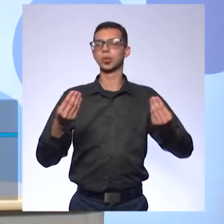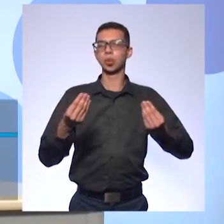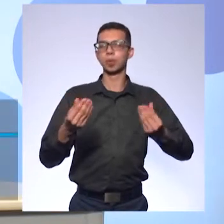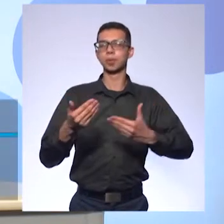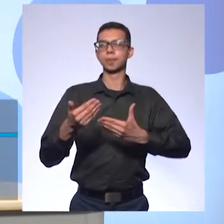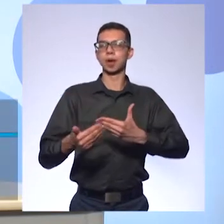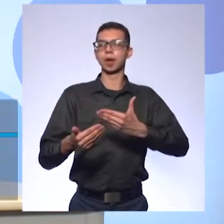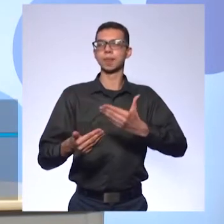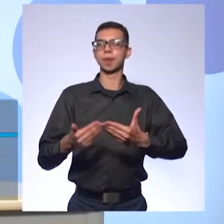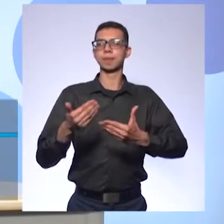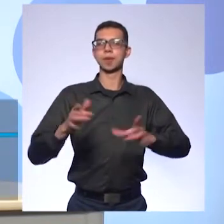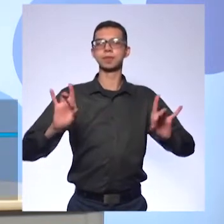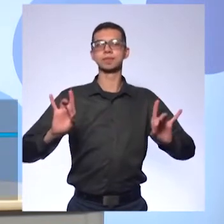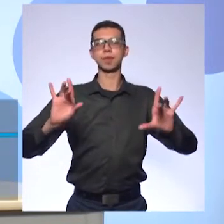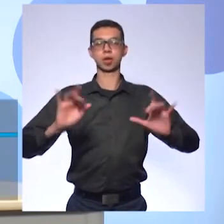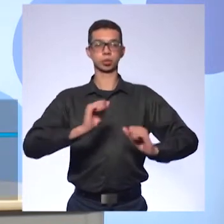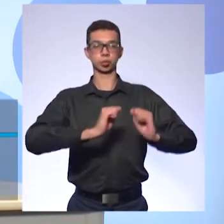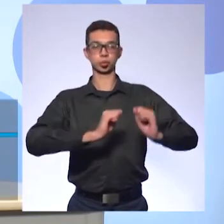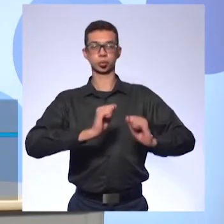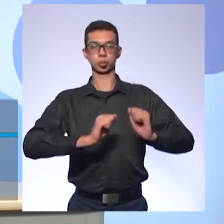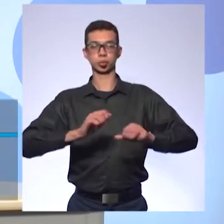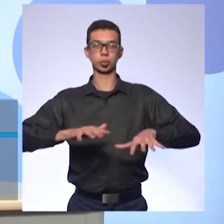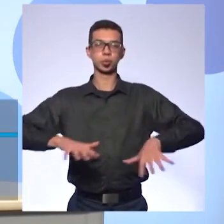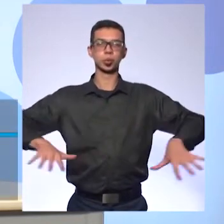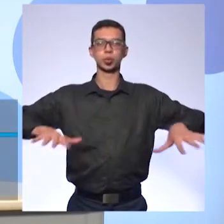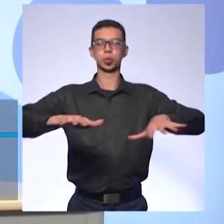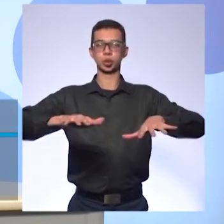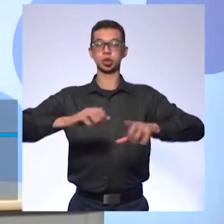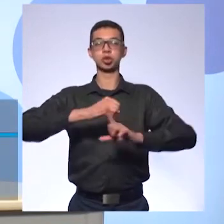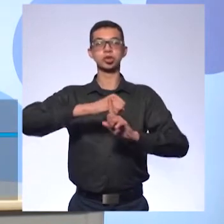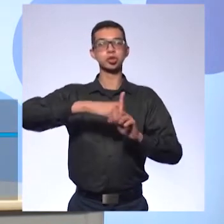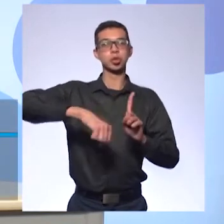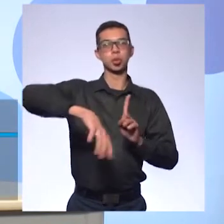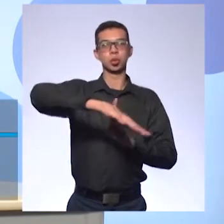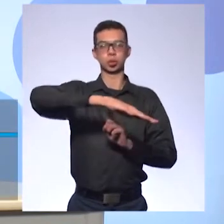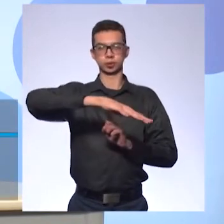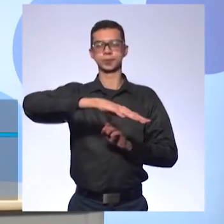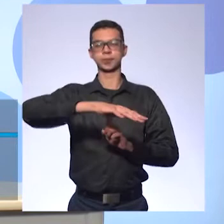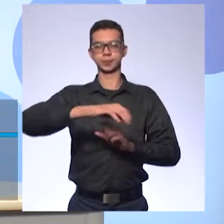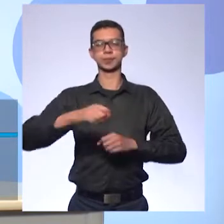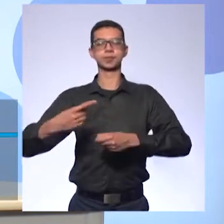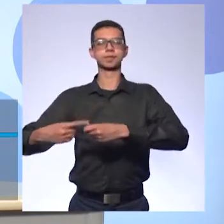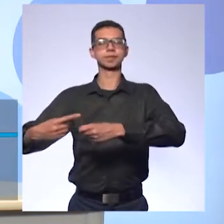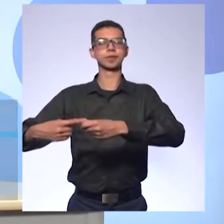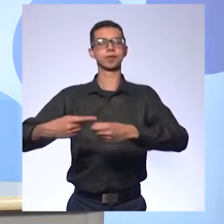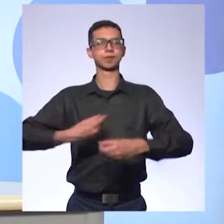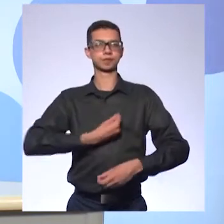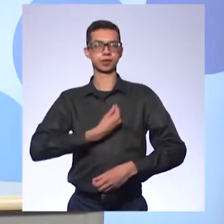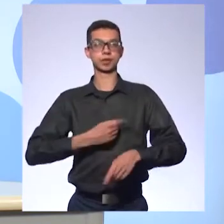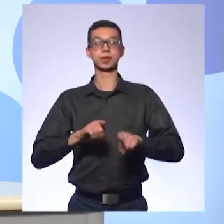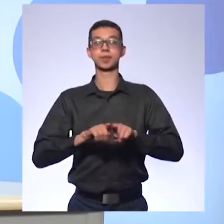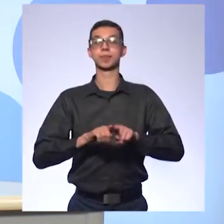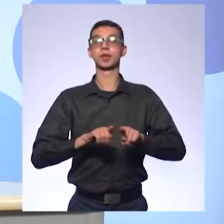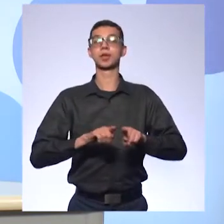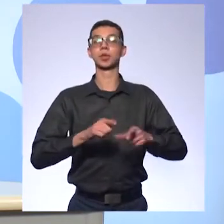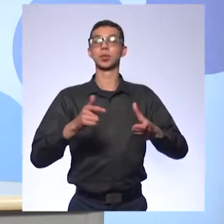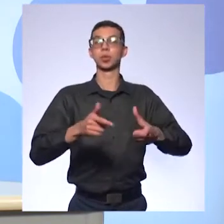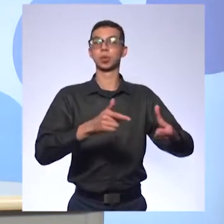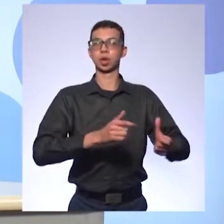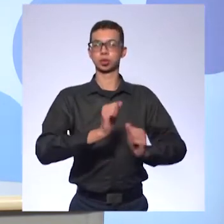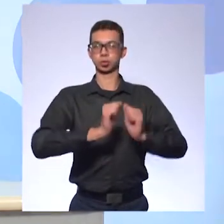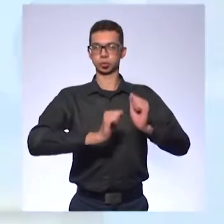industrialização da sociedade urbana industrial. E aí, nesse mesmo slide, vocês têm o link do repositório,